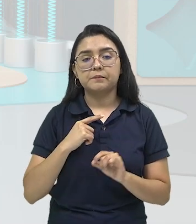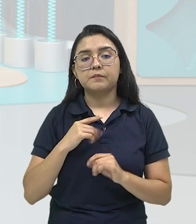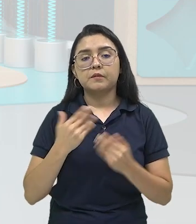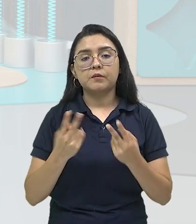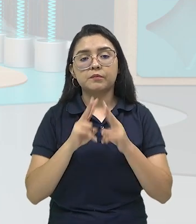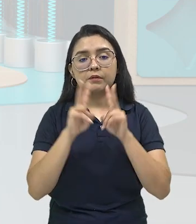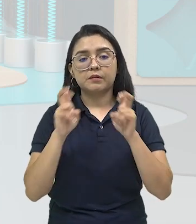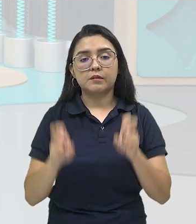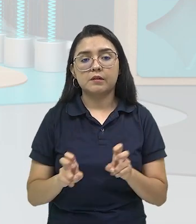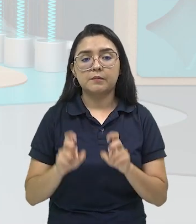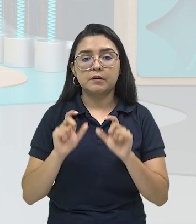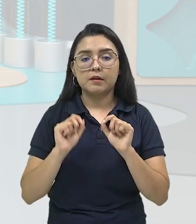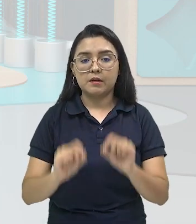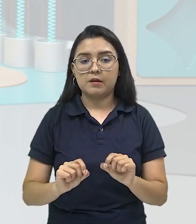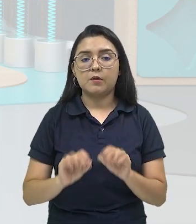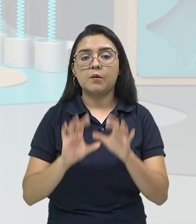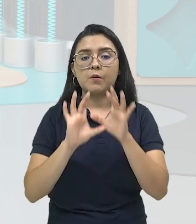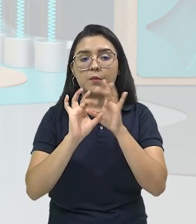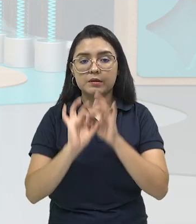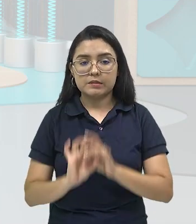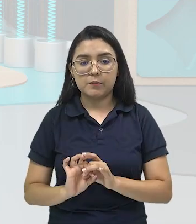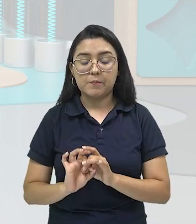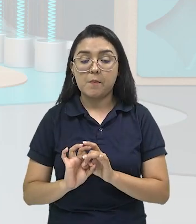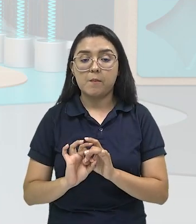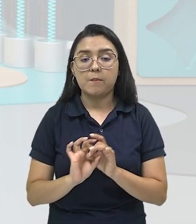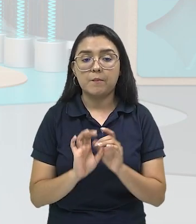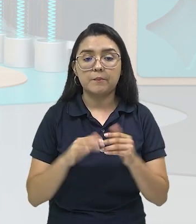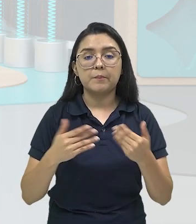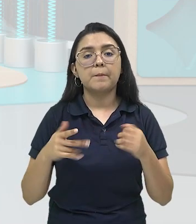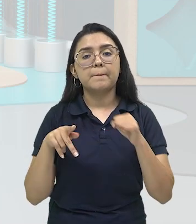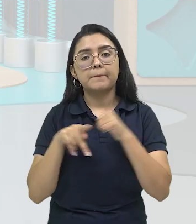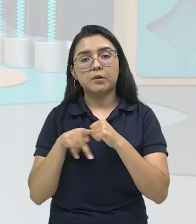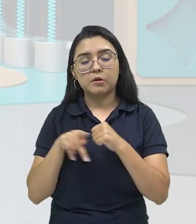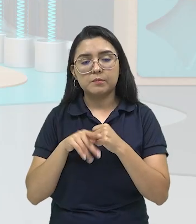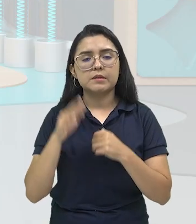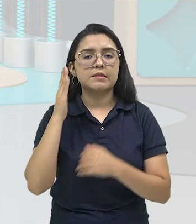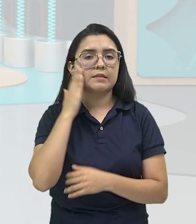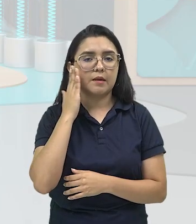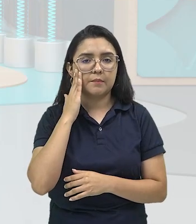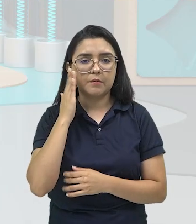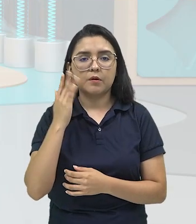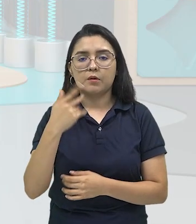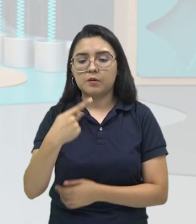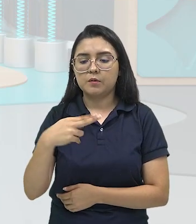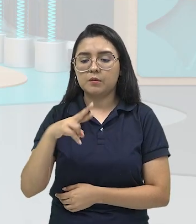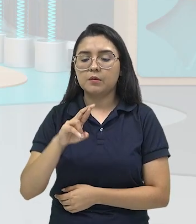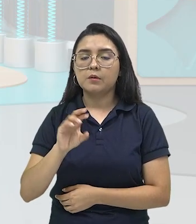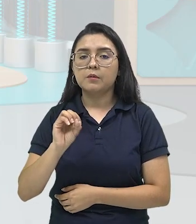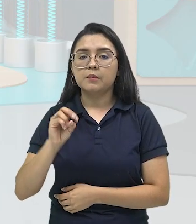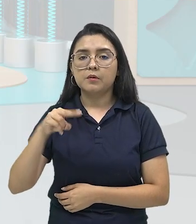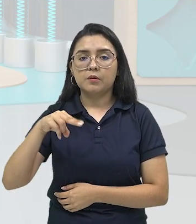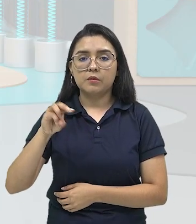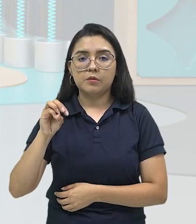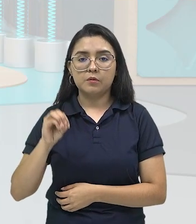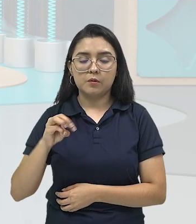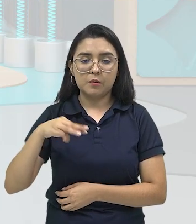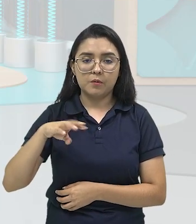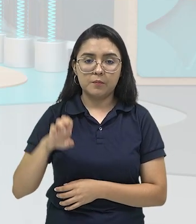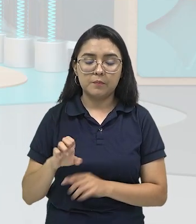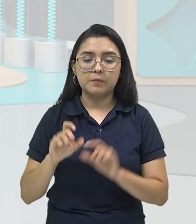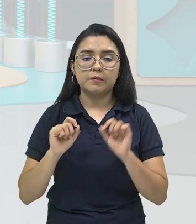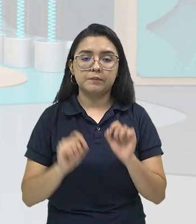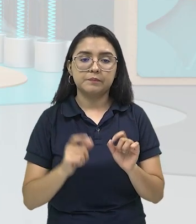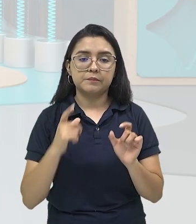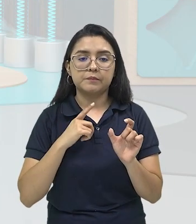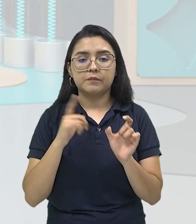vai falar sobre os pronomes. Nós já sabemos o que é o pronome, né? Que ele vai acompanhar ou substituir